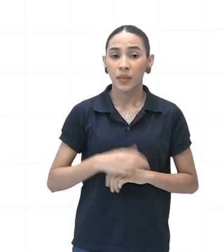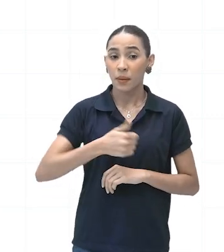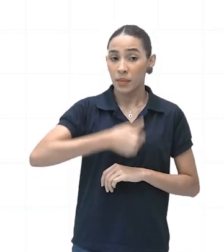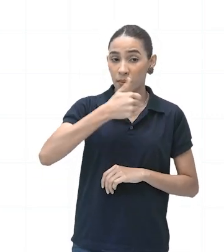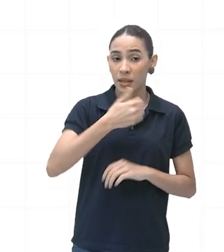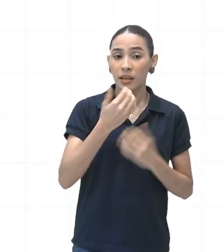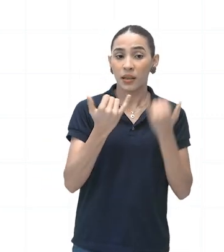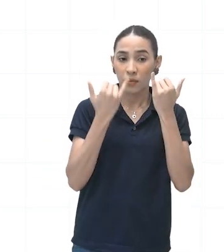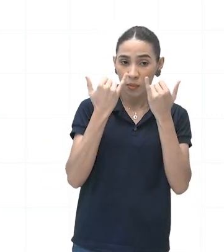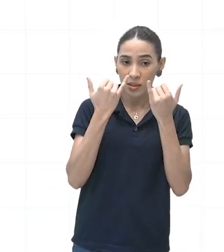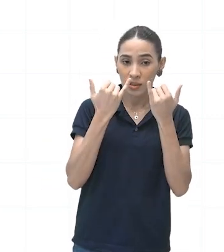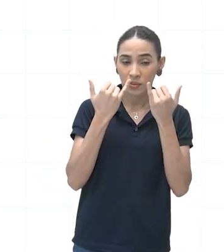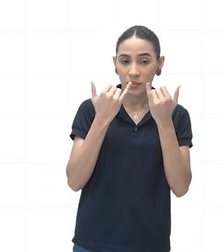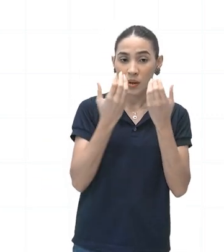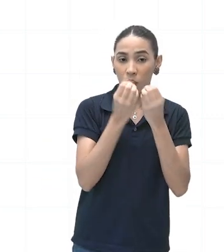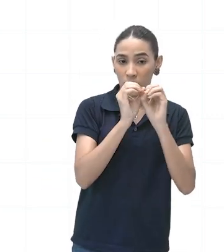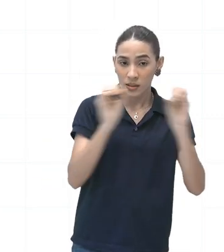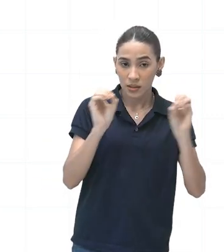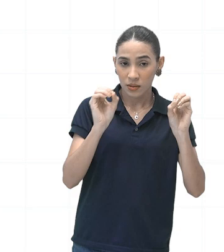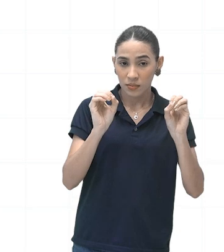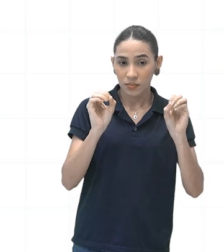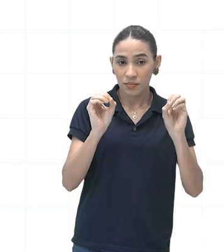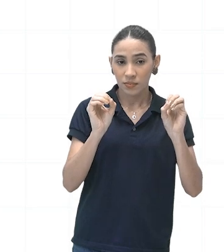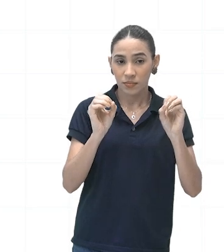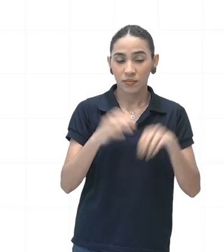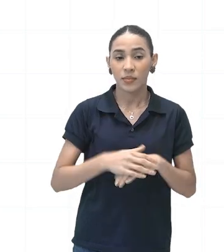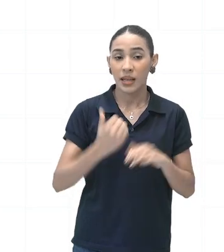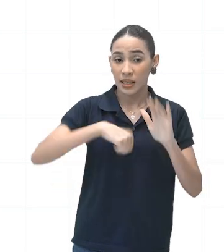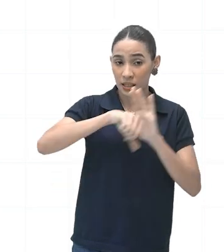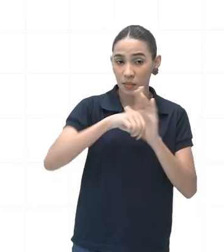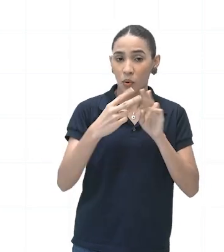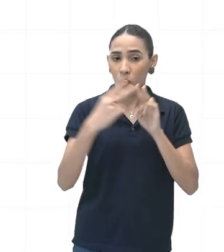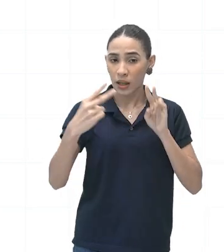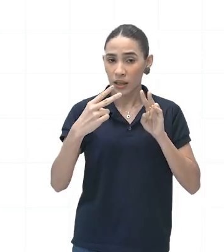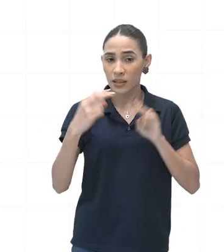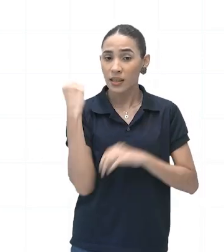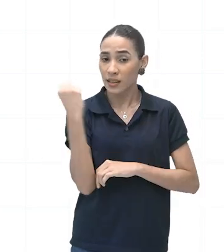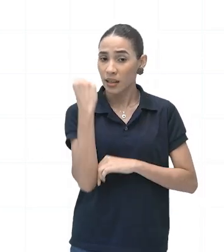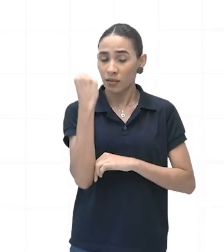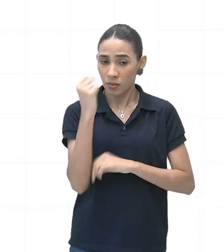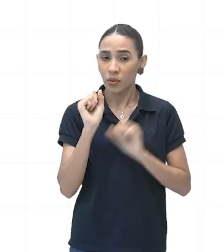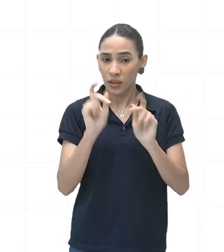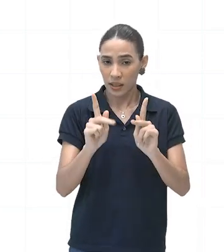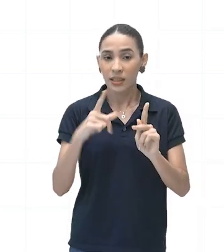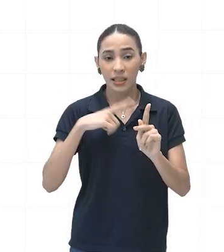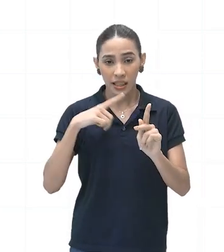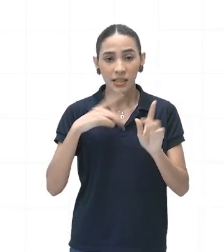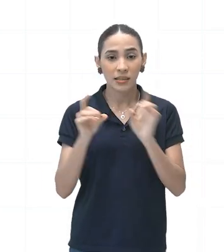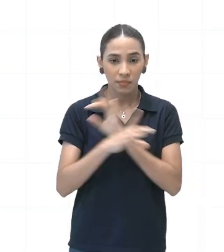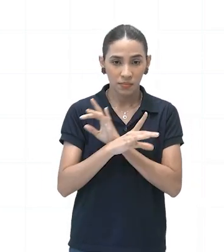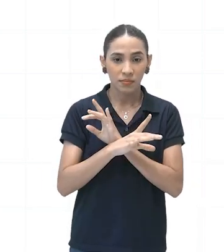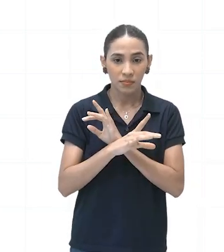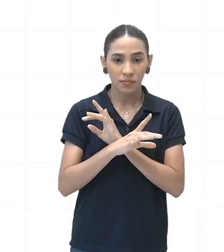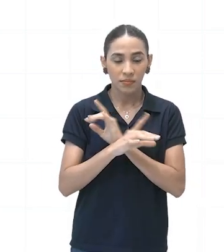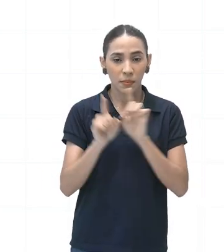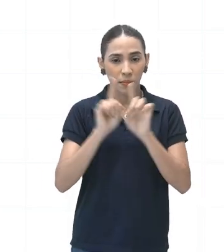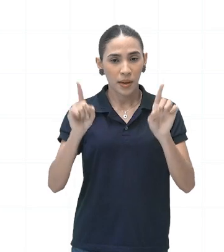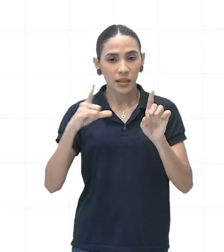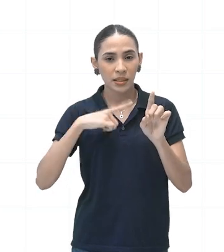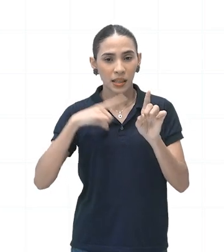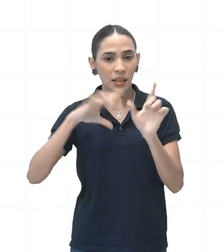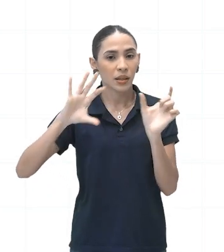primeira informação, a minha primeira oração, os crimes online são graves. Perfeito. A gente tem aí um sentido completo. Eu tenho ali